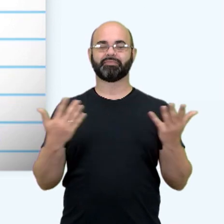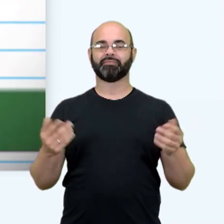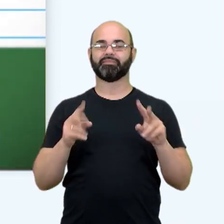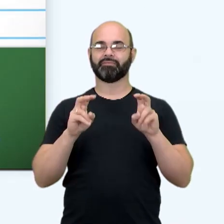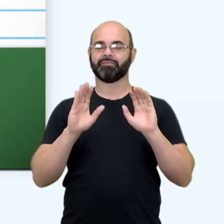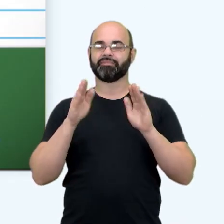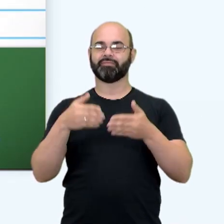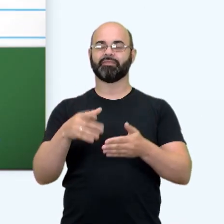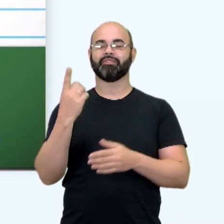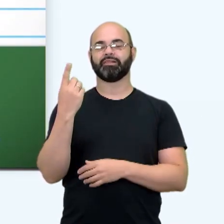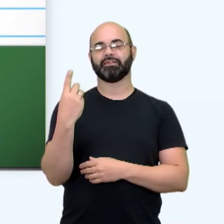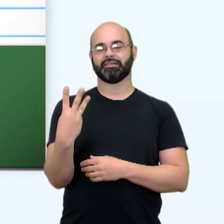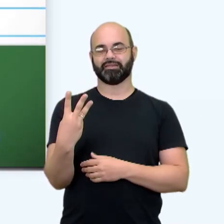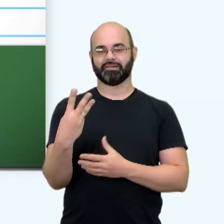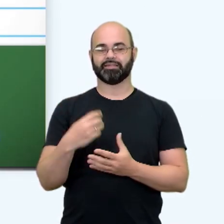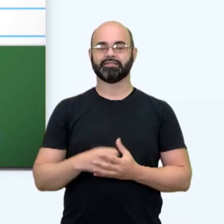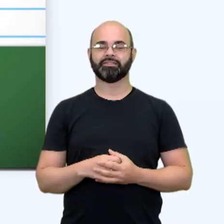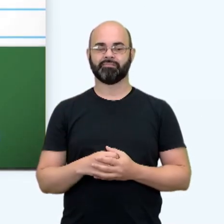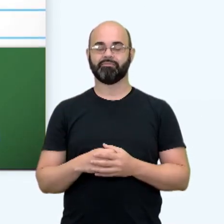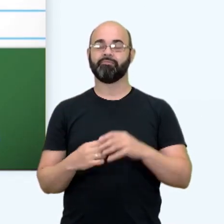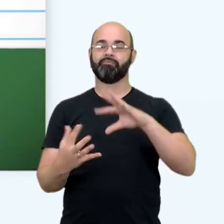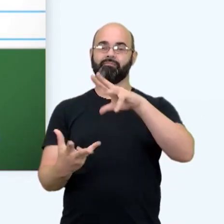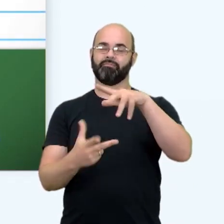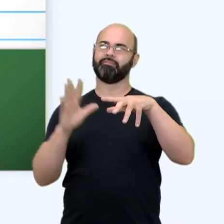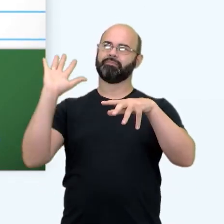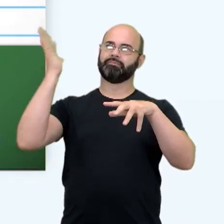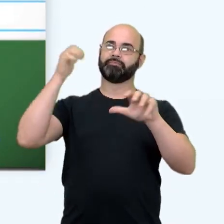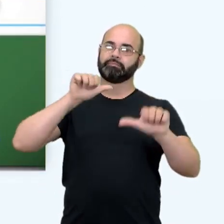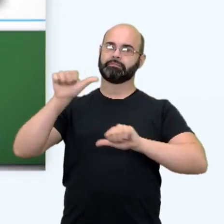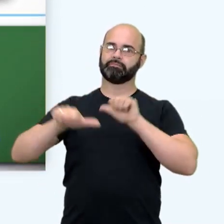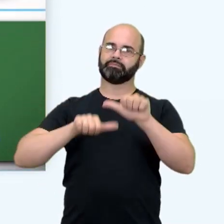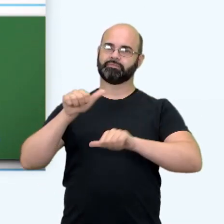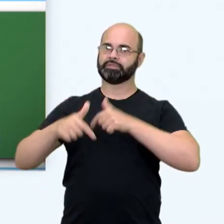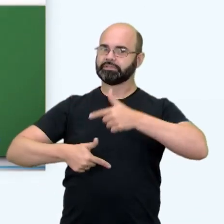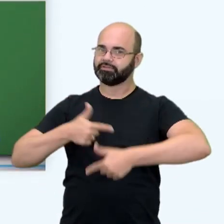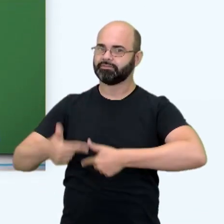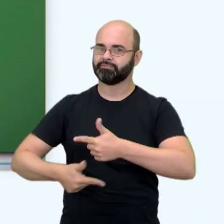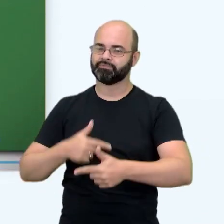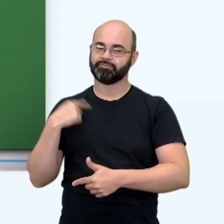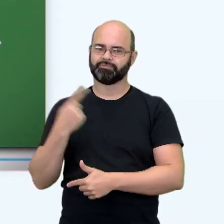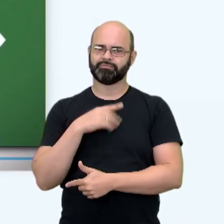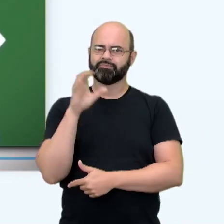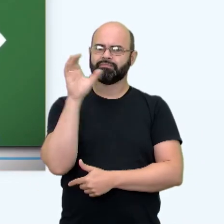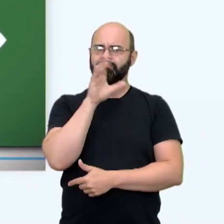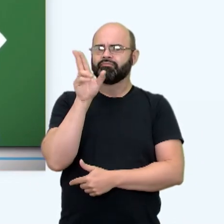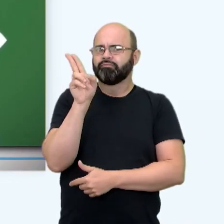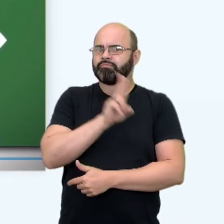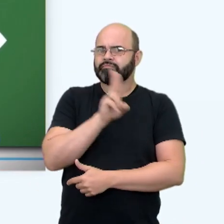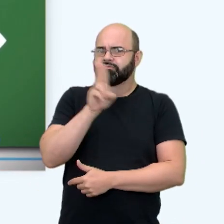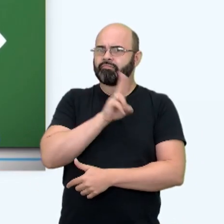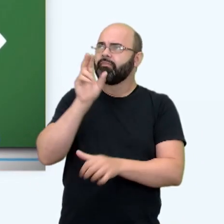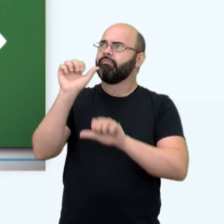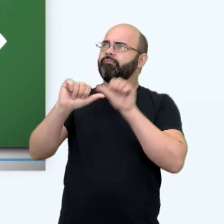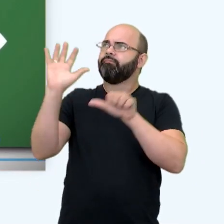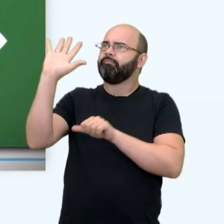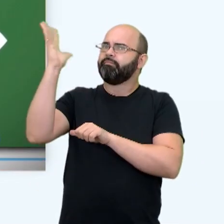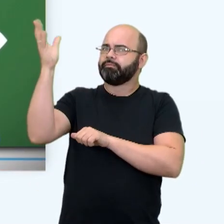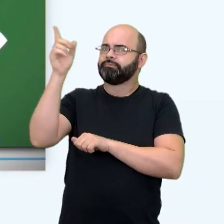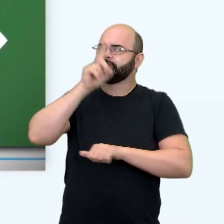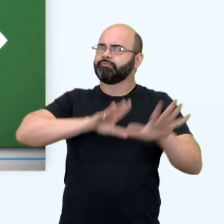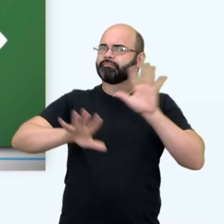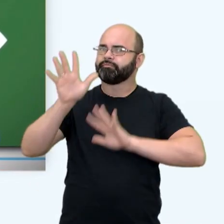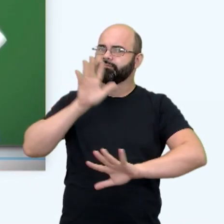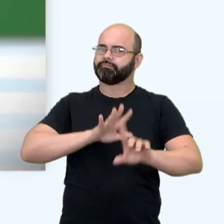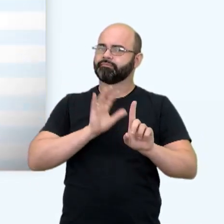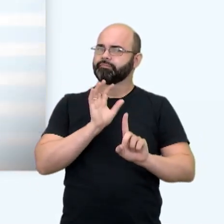Objetivo 13, Ação contra a Mudança Global do Clima. Devemos tomar medidas urgentes para combater a mudança do clima e seus